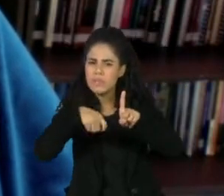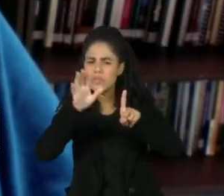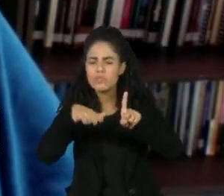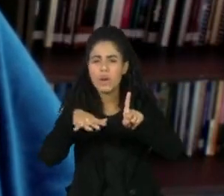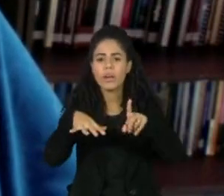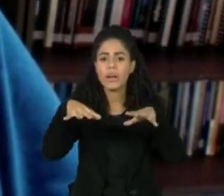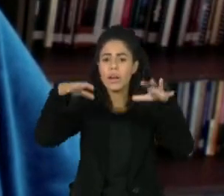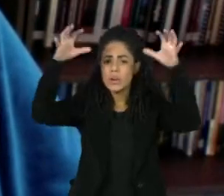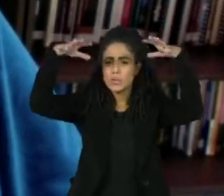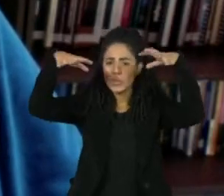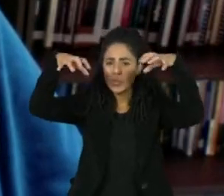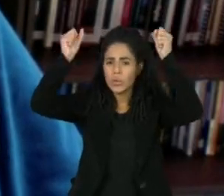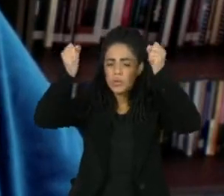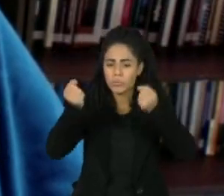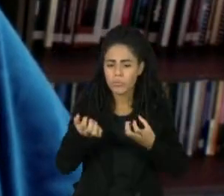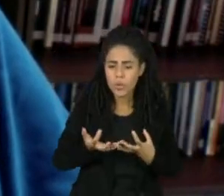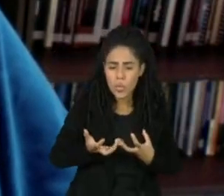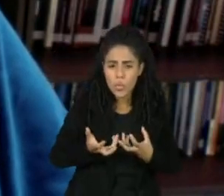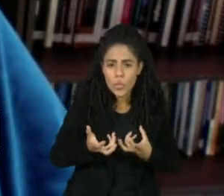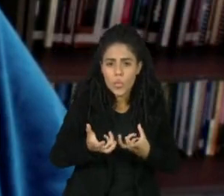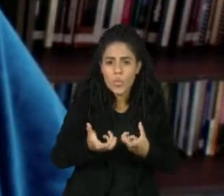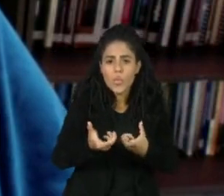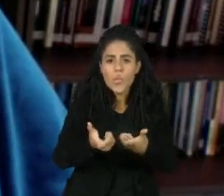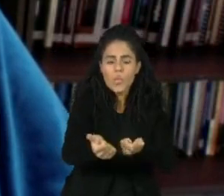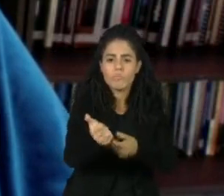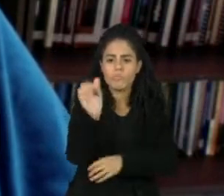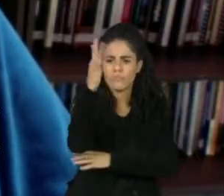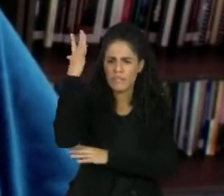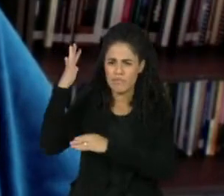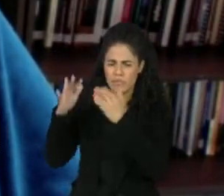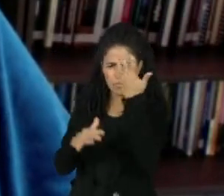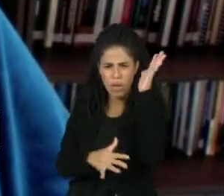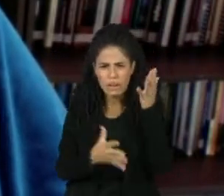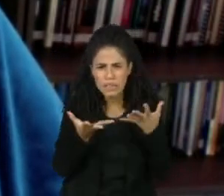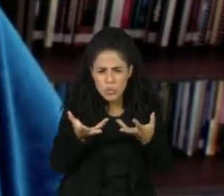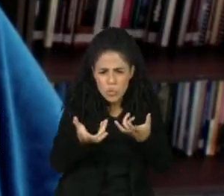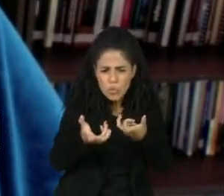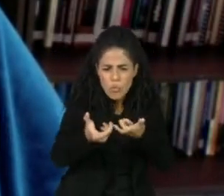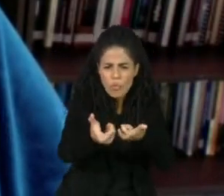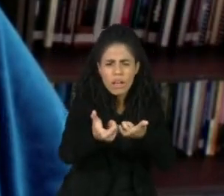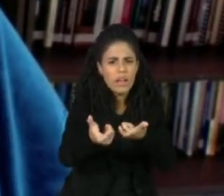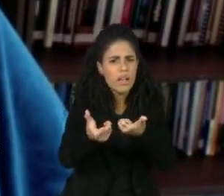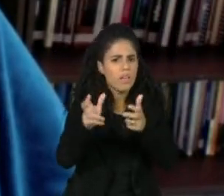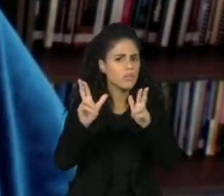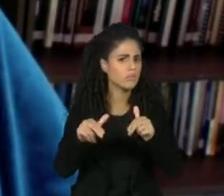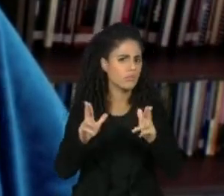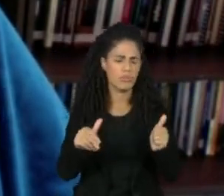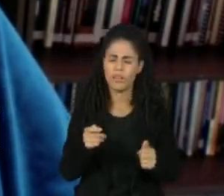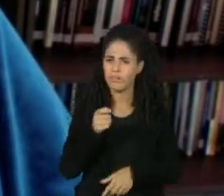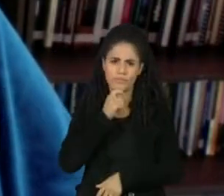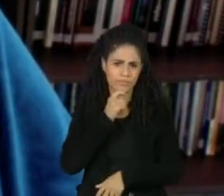clima da savana, não é mais o clima da floresta. Não existe floresta com estação seca de 6 meses.